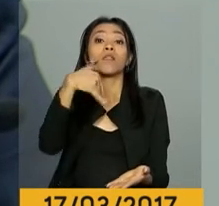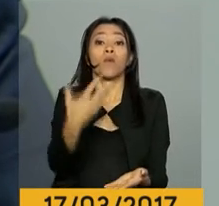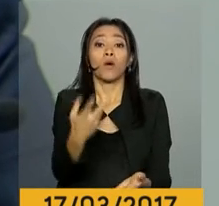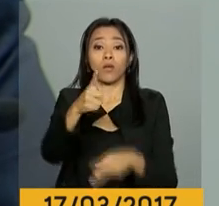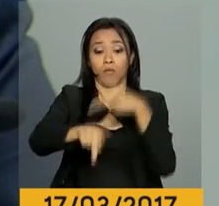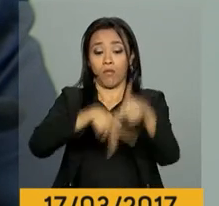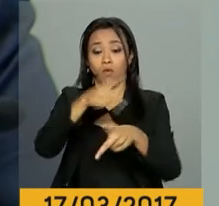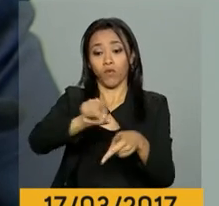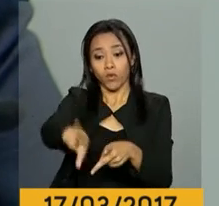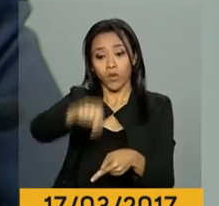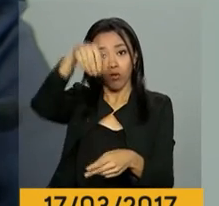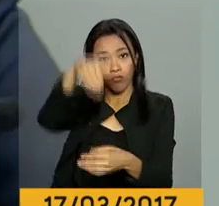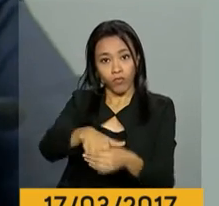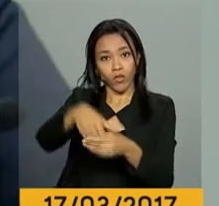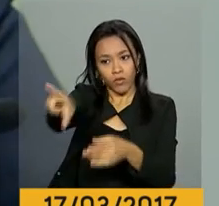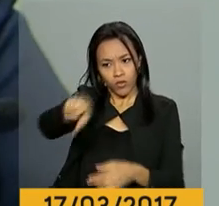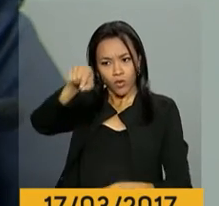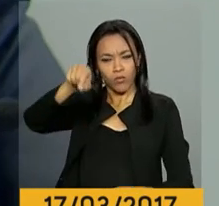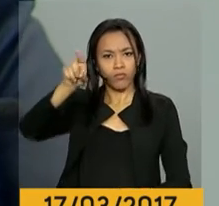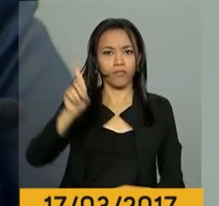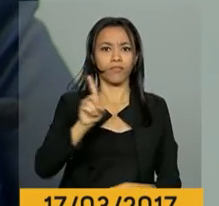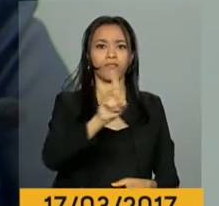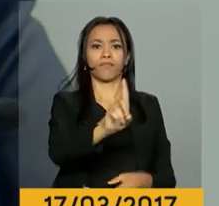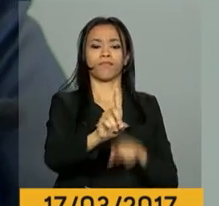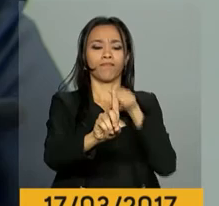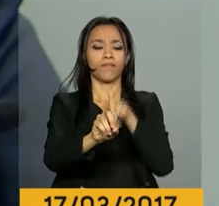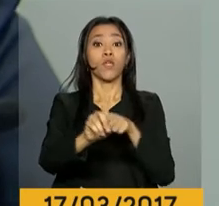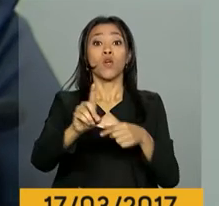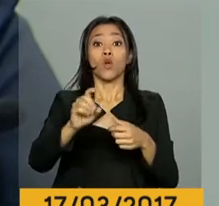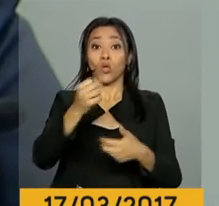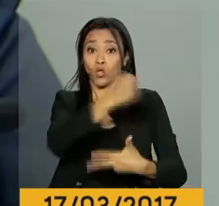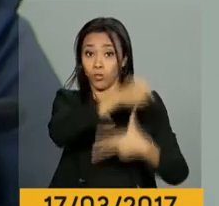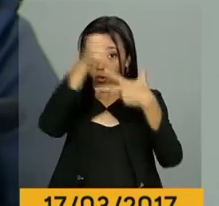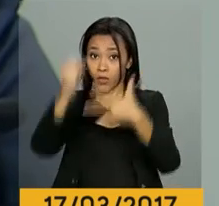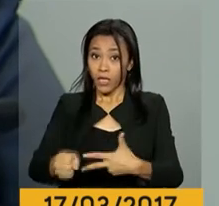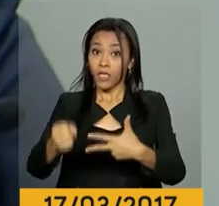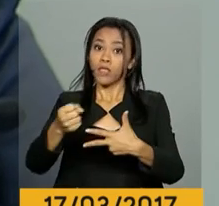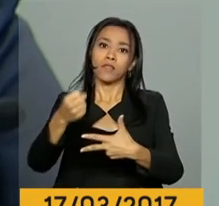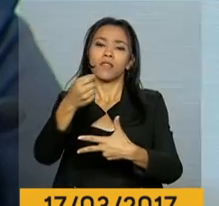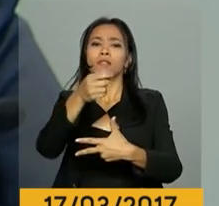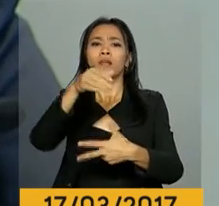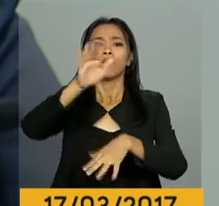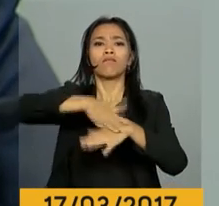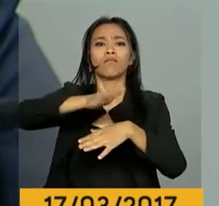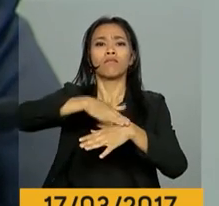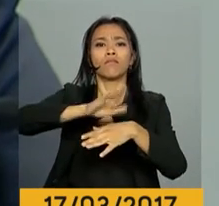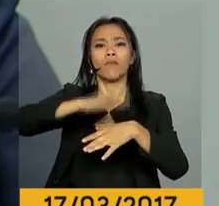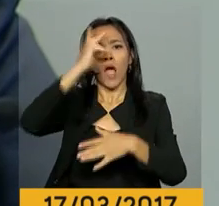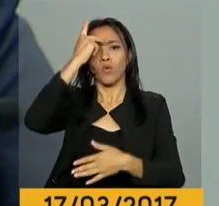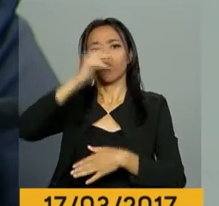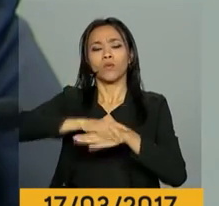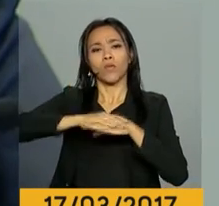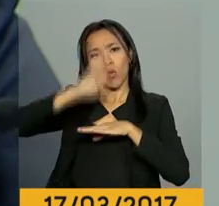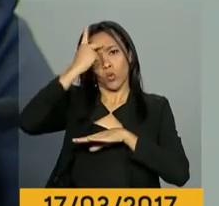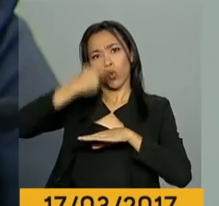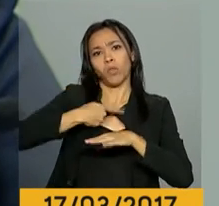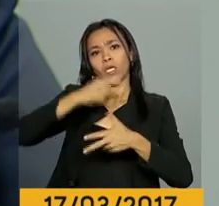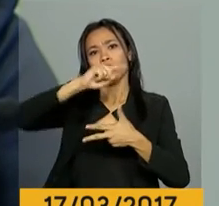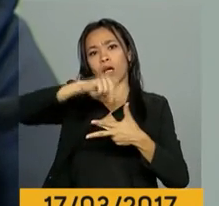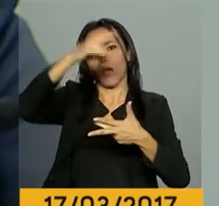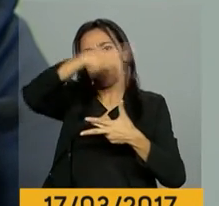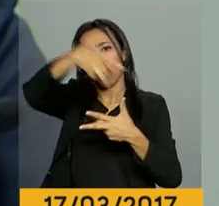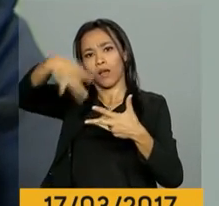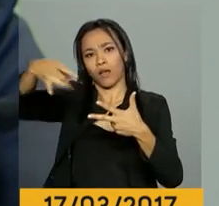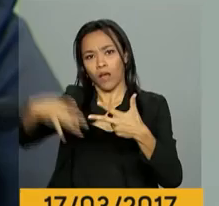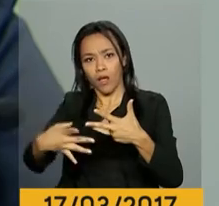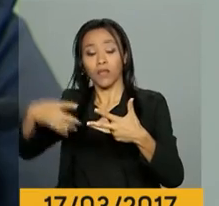essa delegação, determinou por escrito que os poderes são independentes e harmônicos entre si. Então, quando há uma desarmonia,